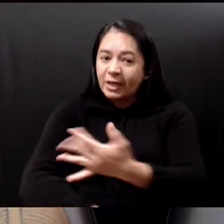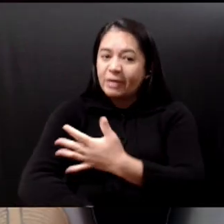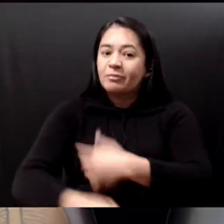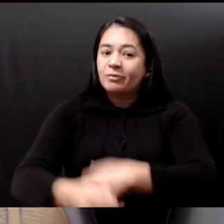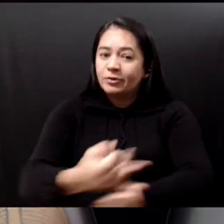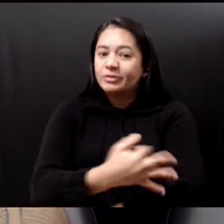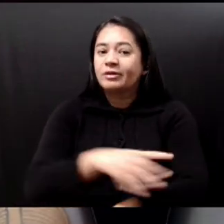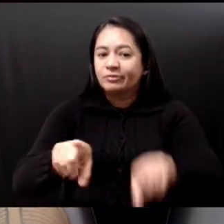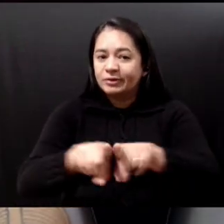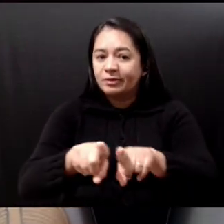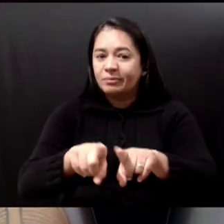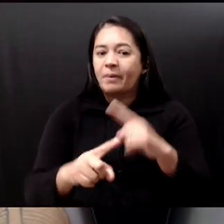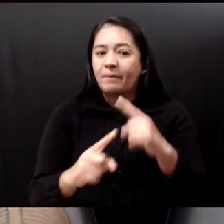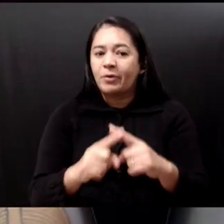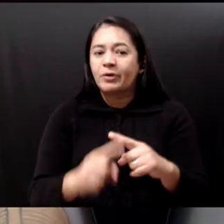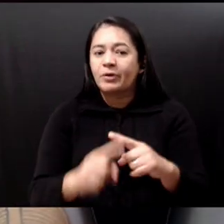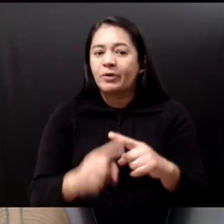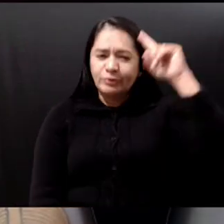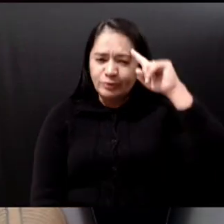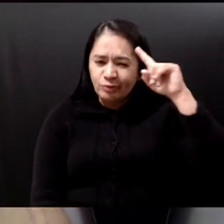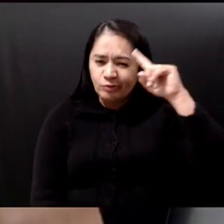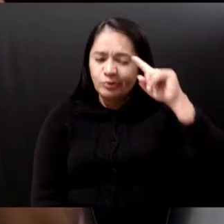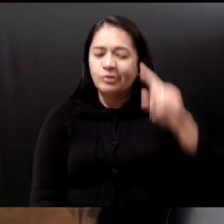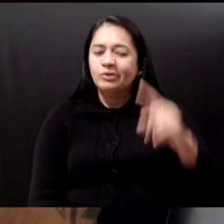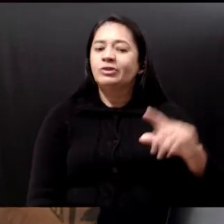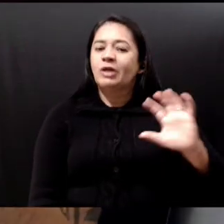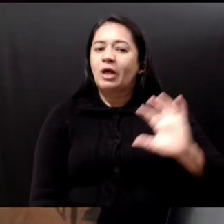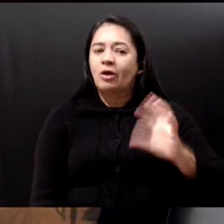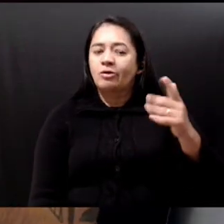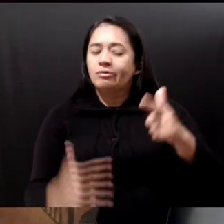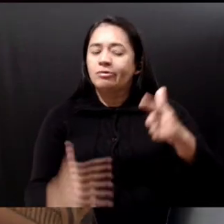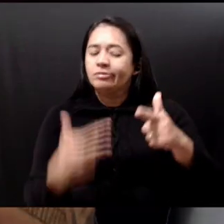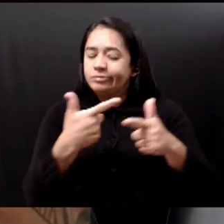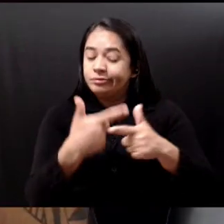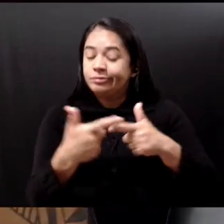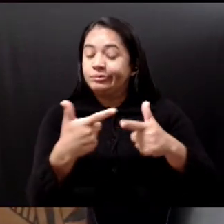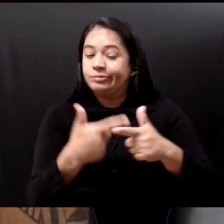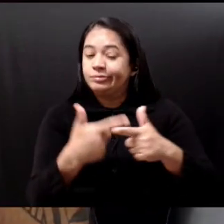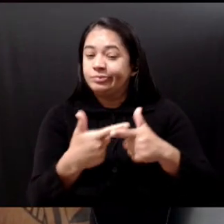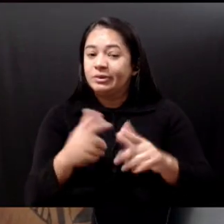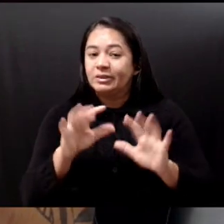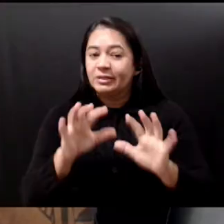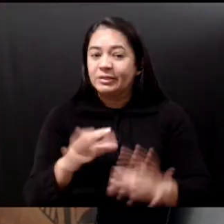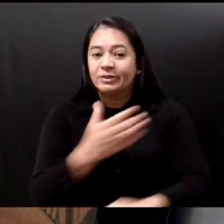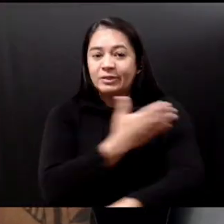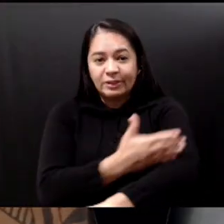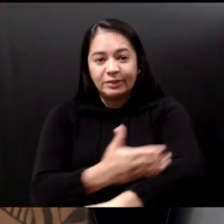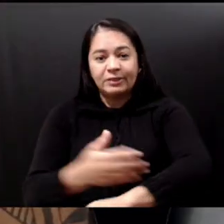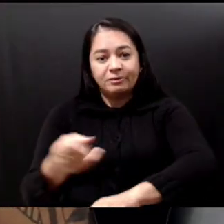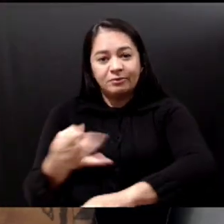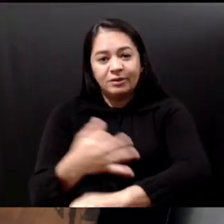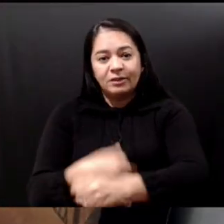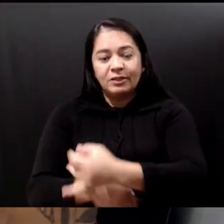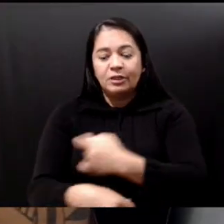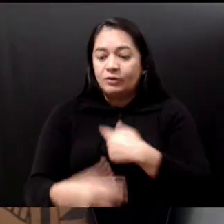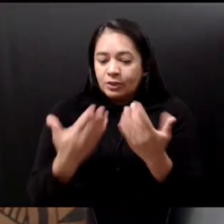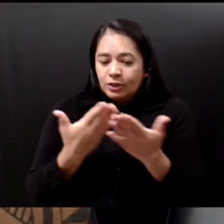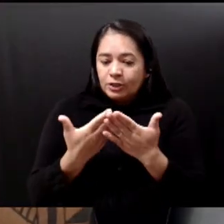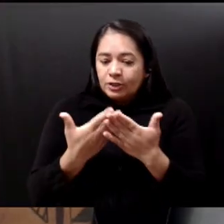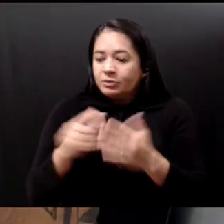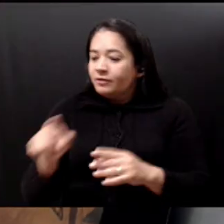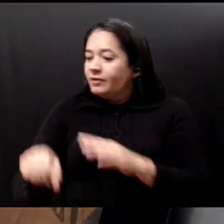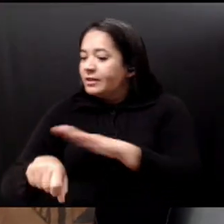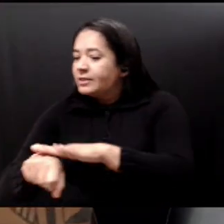ter um probleminha, você vai ter um leão para matar, e isso a sua disciplina de, calma, deixa eu estudar o que eu tenho que fazer aqui, deixa eu estudar a parte financeira, deixa eu estudar a